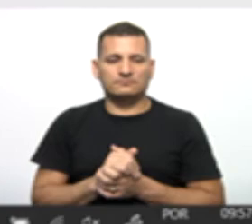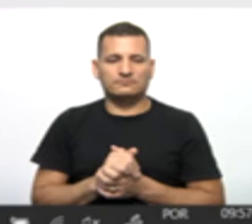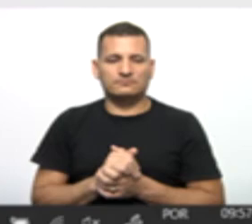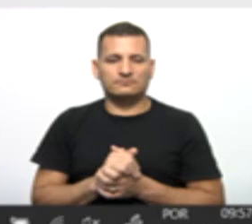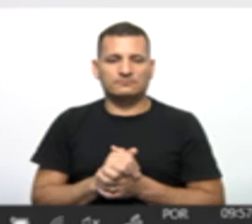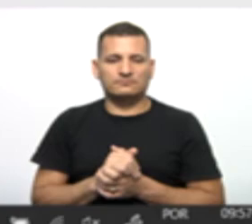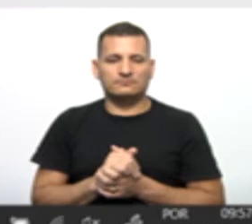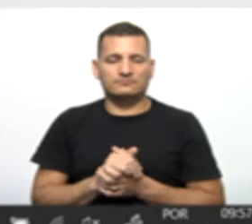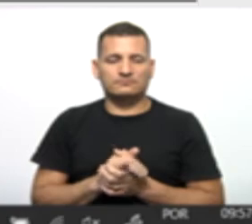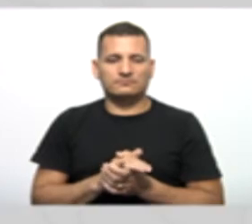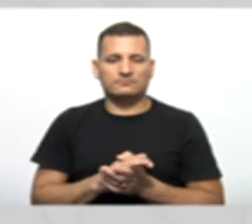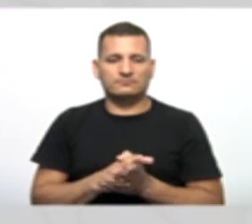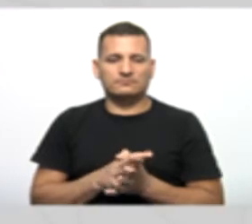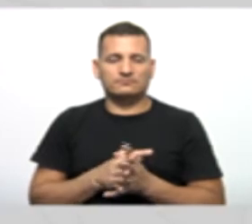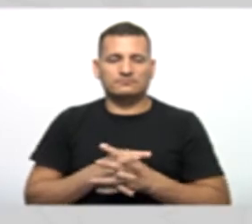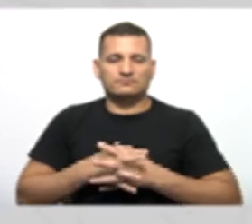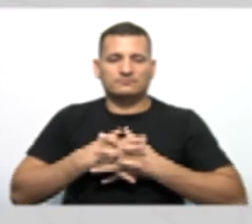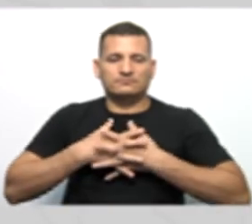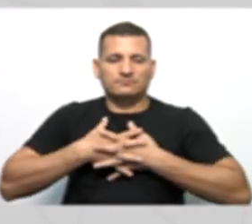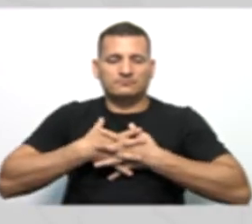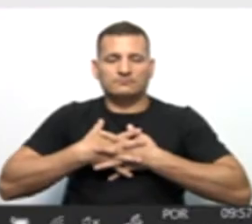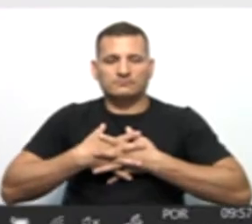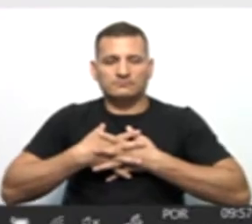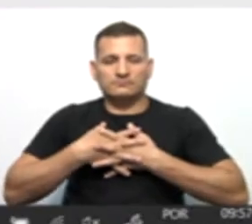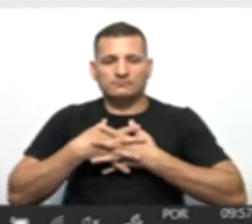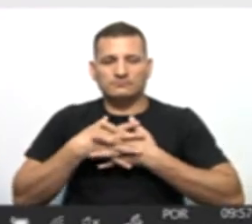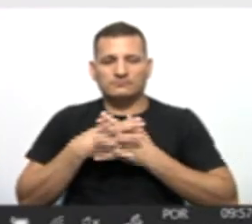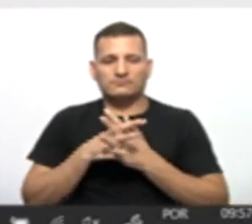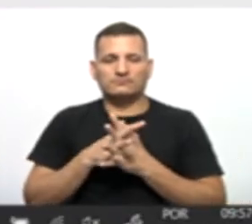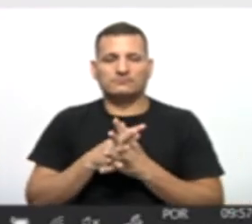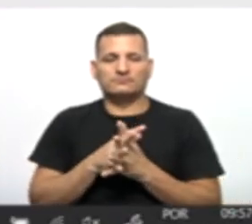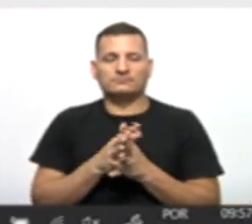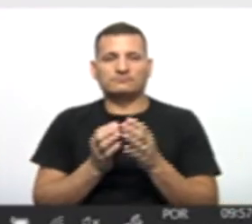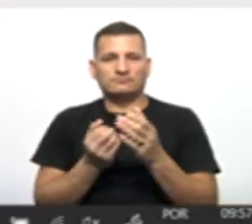maior um pouquinho. Então o primeiro passo é criar nosso banco. Então